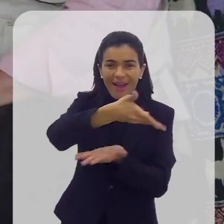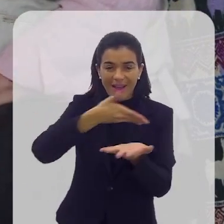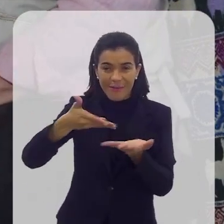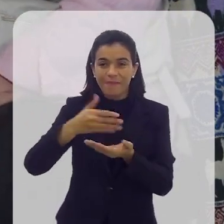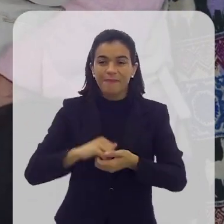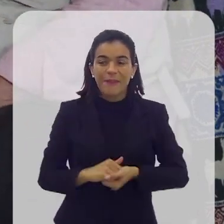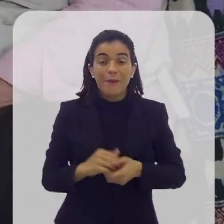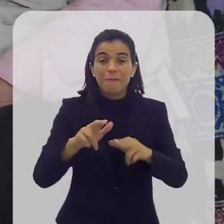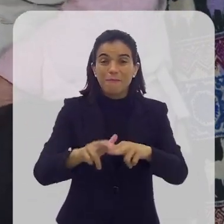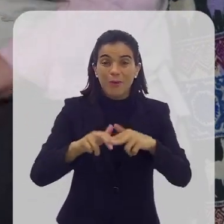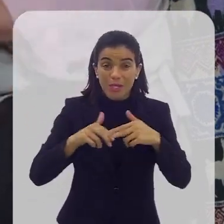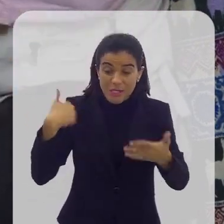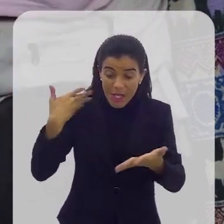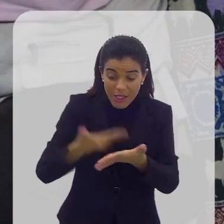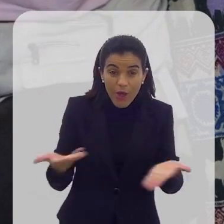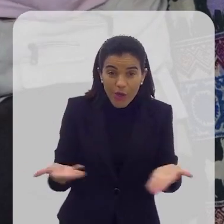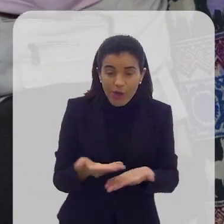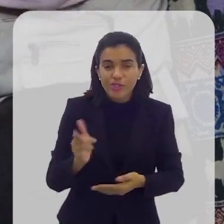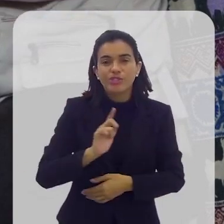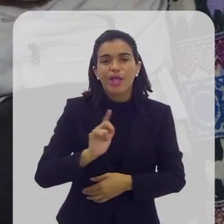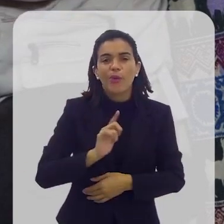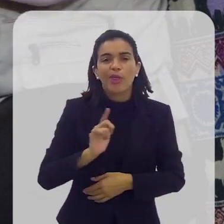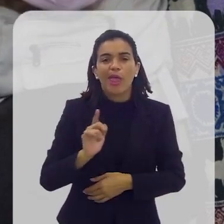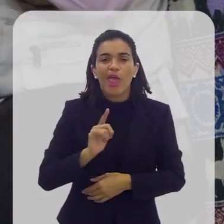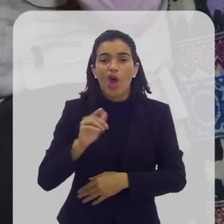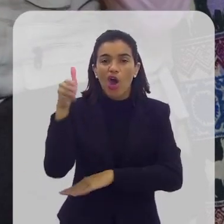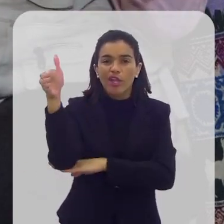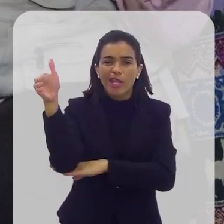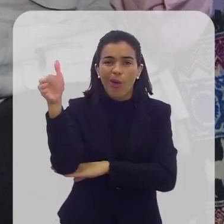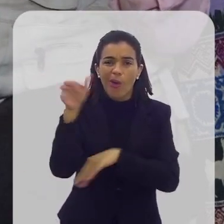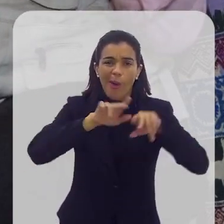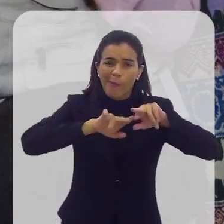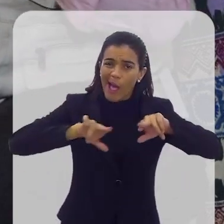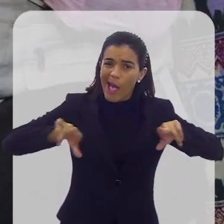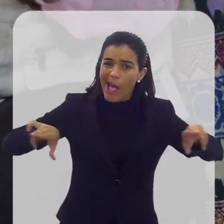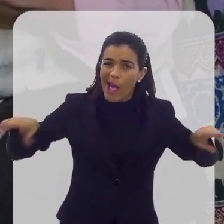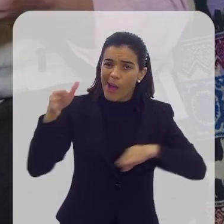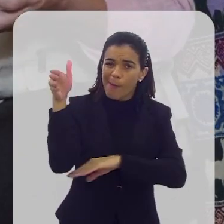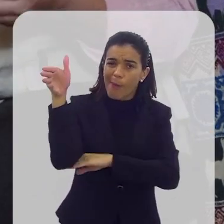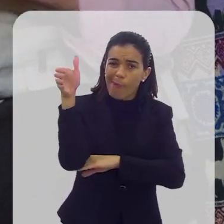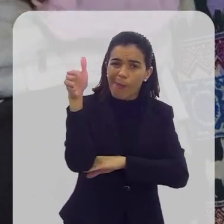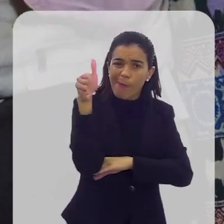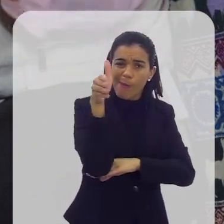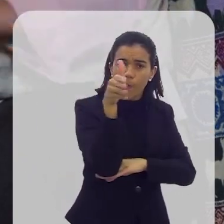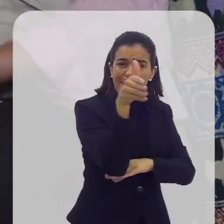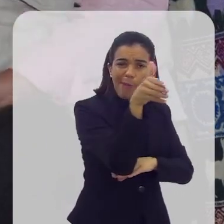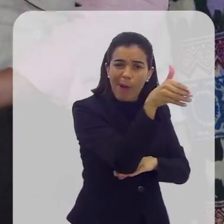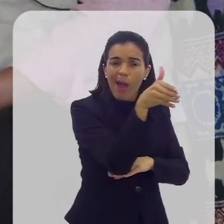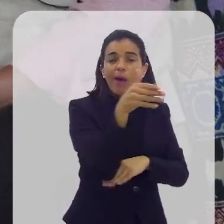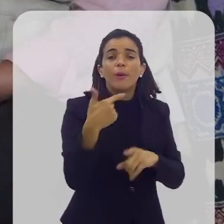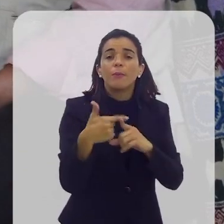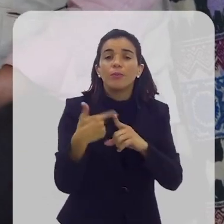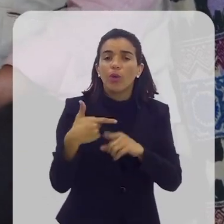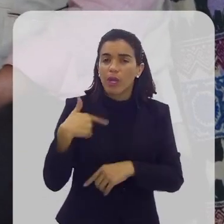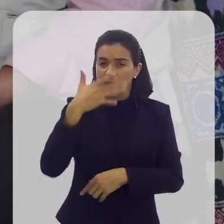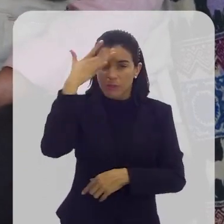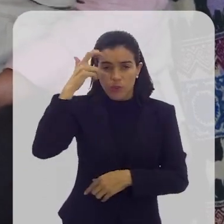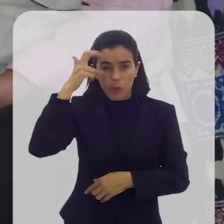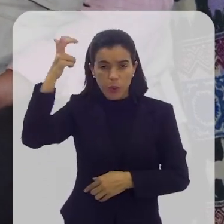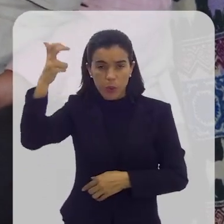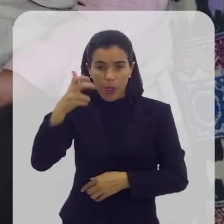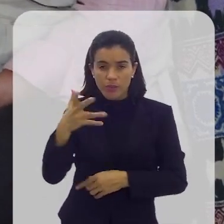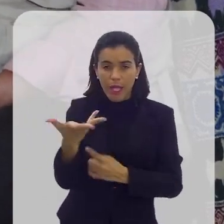pergunta: que crime nós cometemos? É crime ser de religião? E houve uma luta muito grande das lideranças religiosas para tirar esse acervo